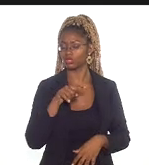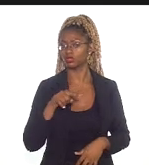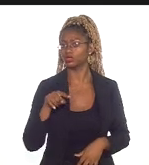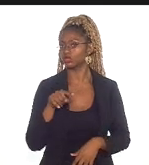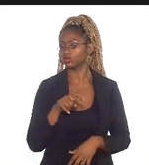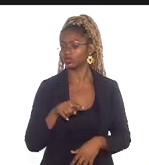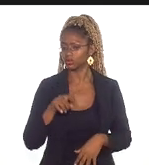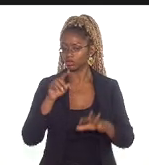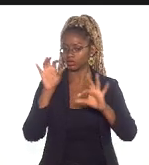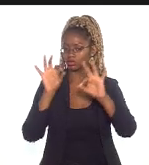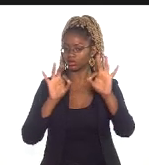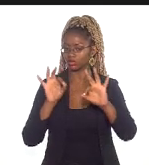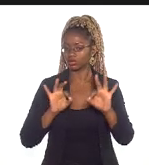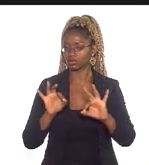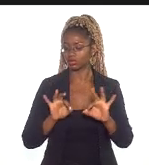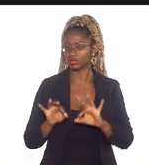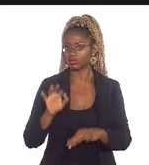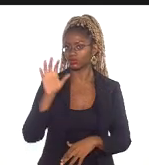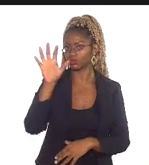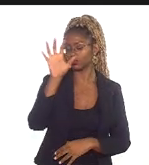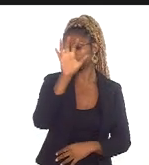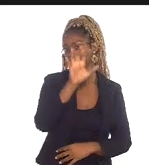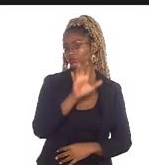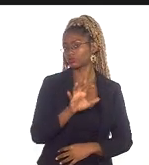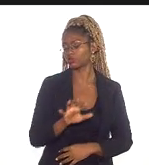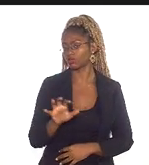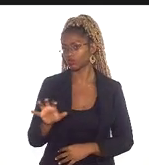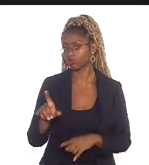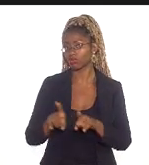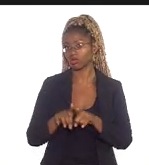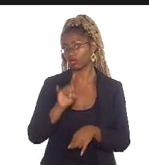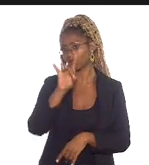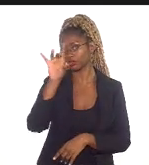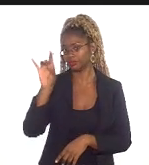de projetos por região e por estado,